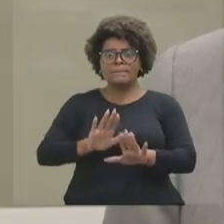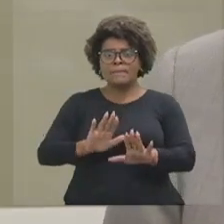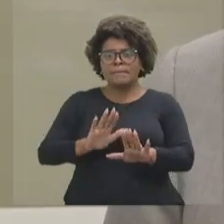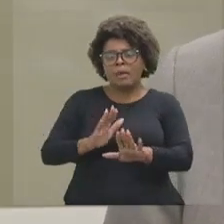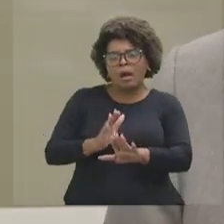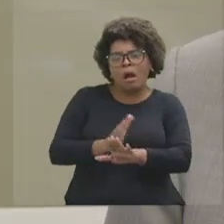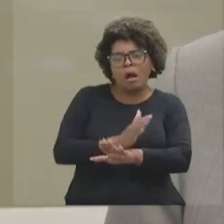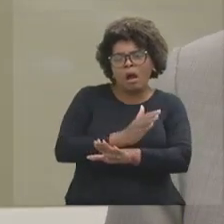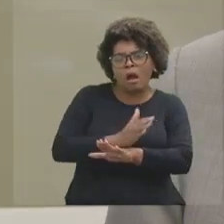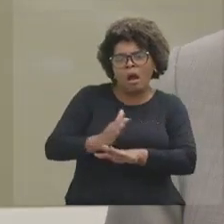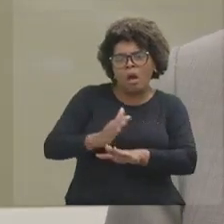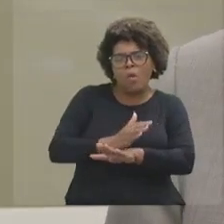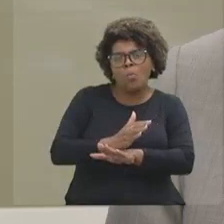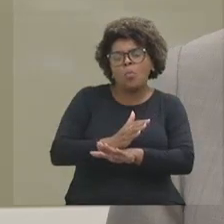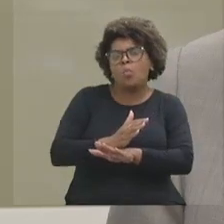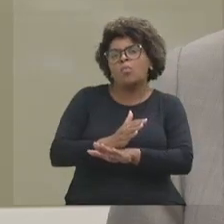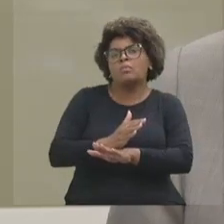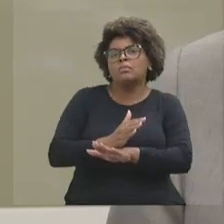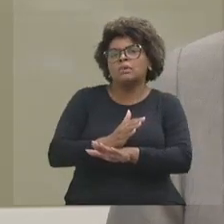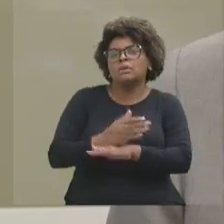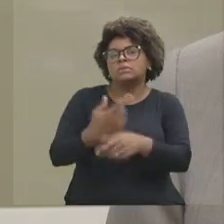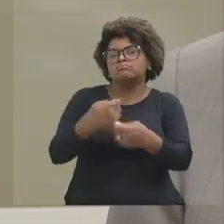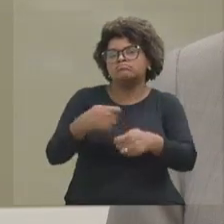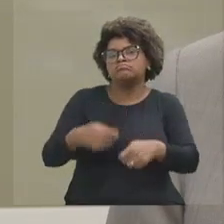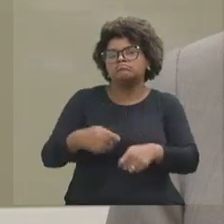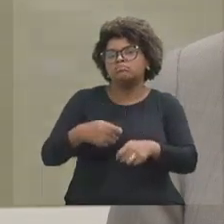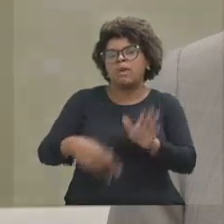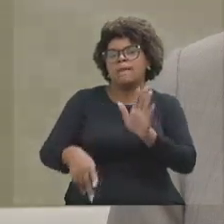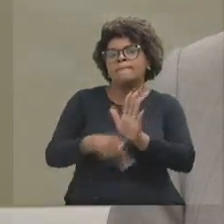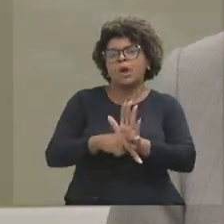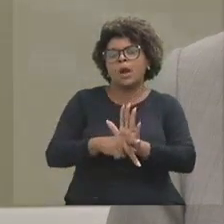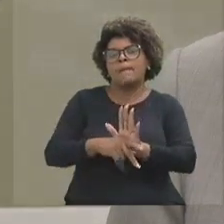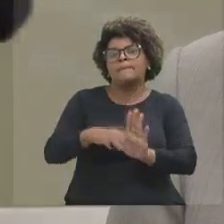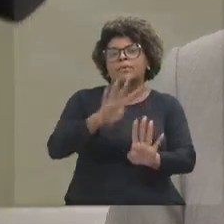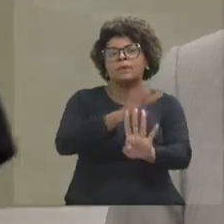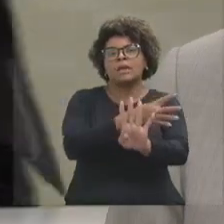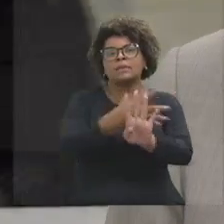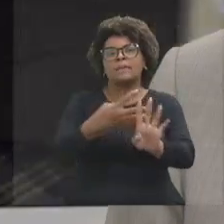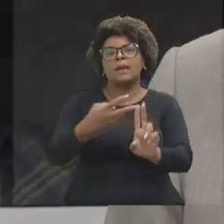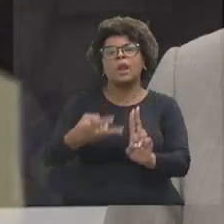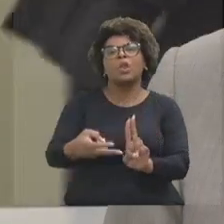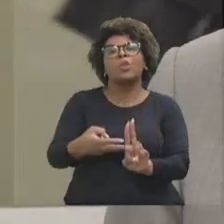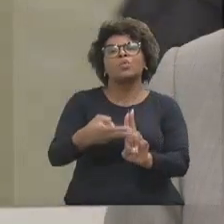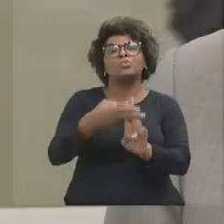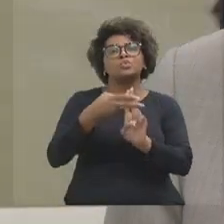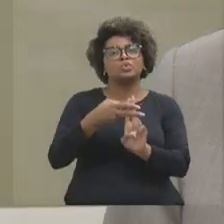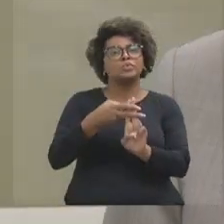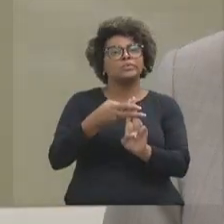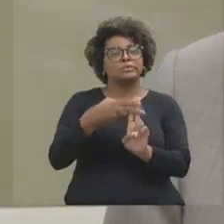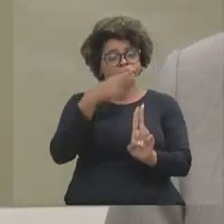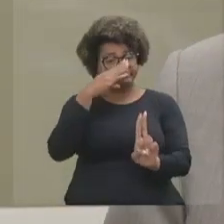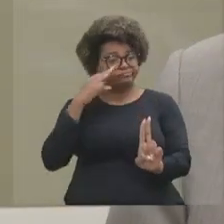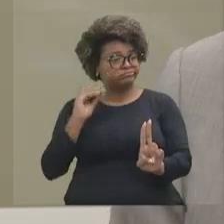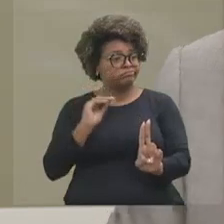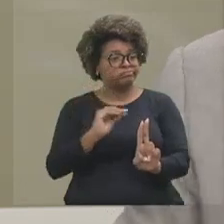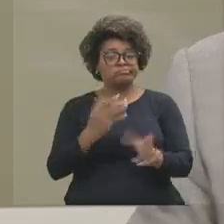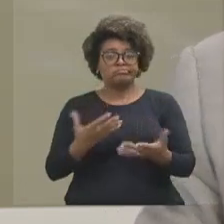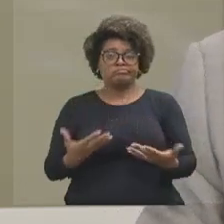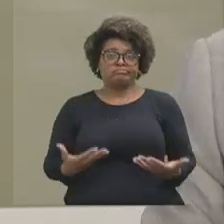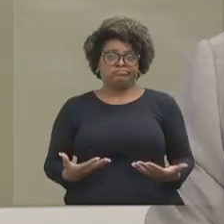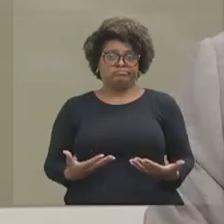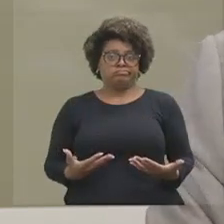procedimentos da tabela do SUS parece que ignoram isso aí além dessa questão de